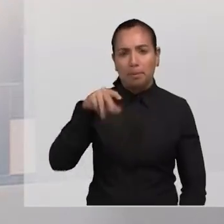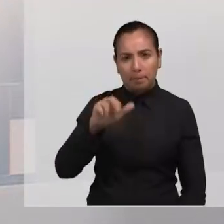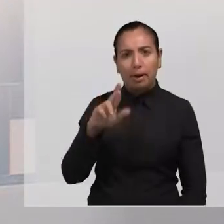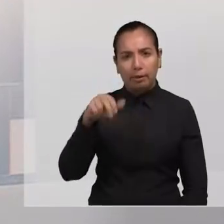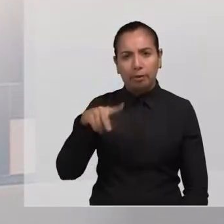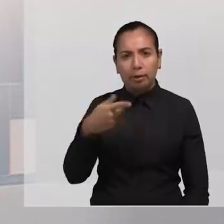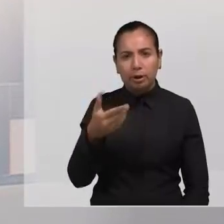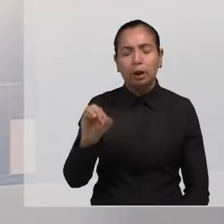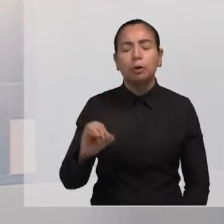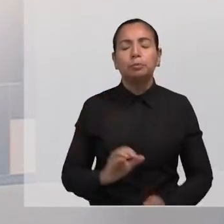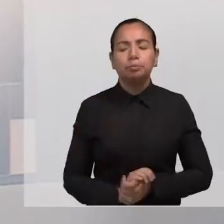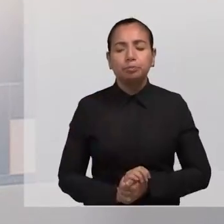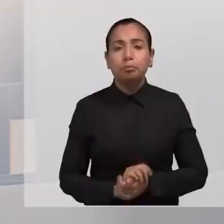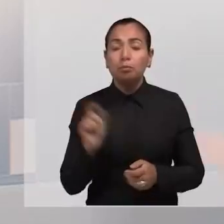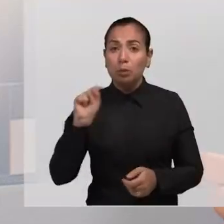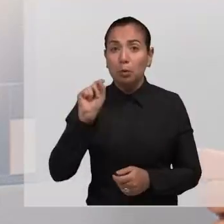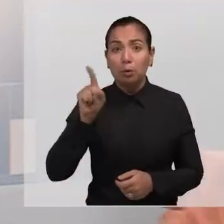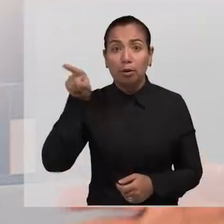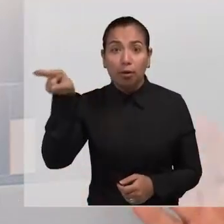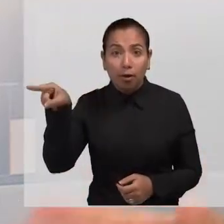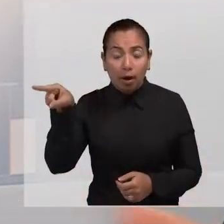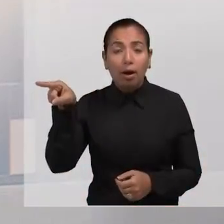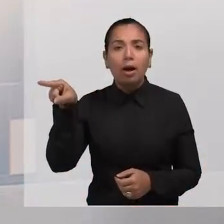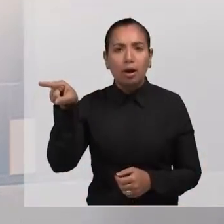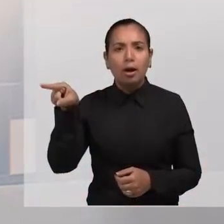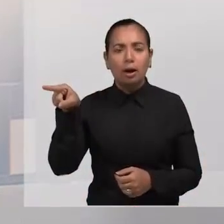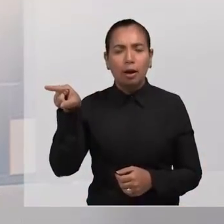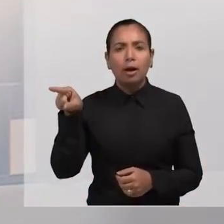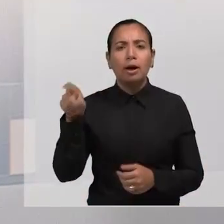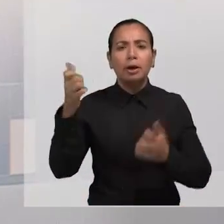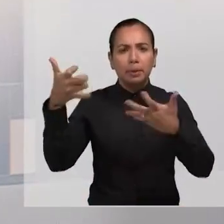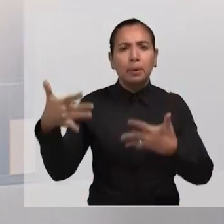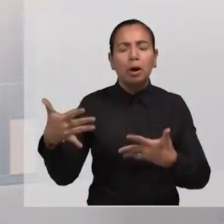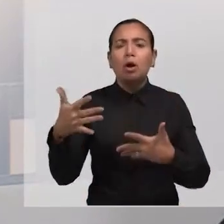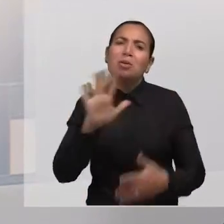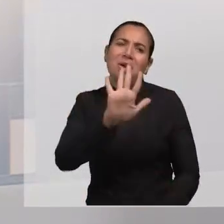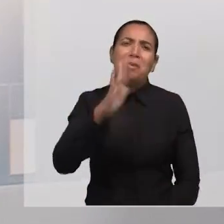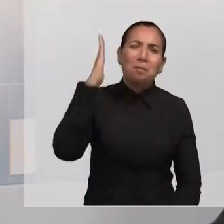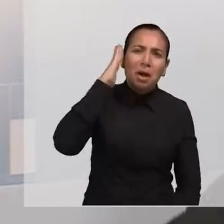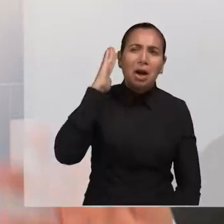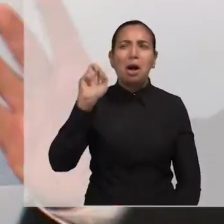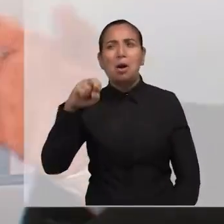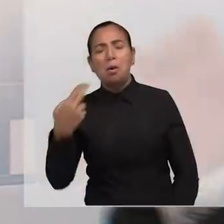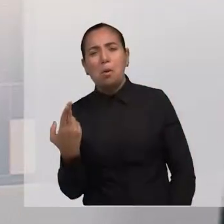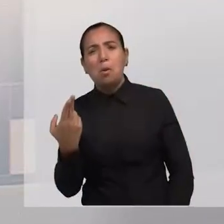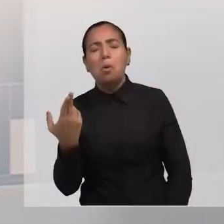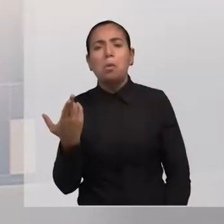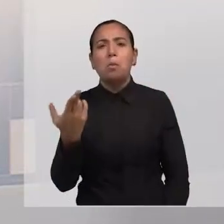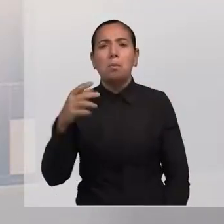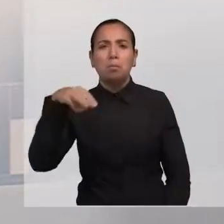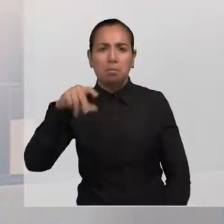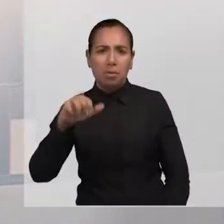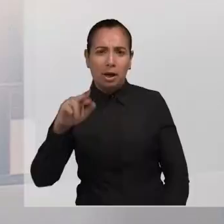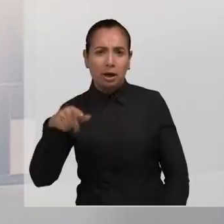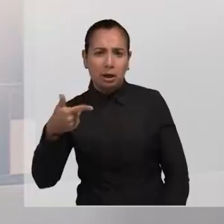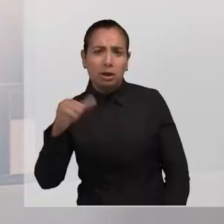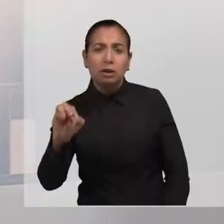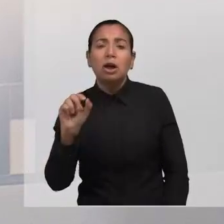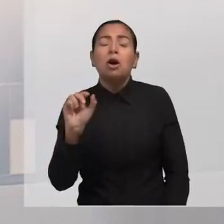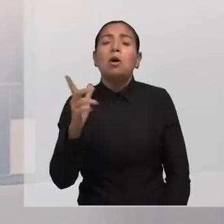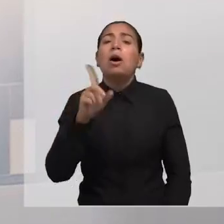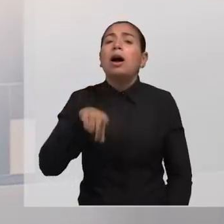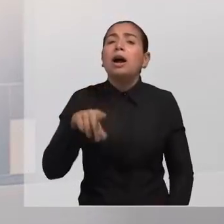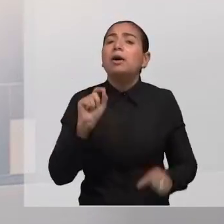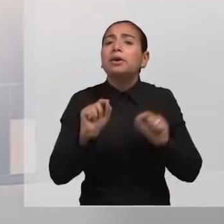Aonde, da região... Vamos, tudo bem. Mesmo no Pará ou no Maranhão, quem é a